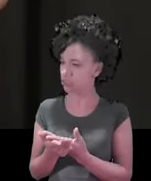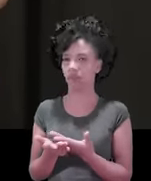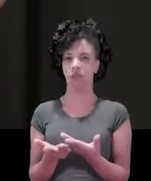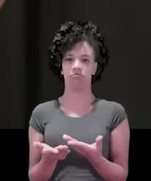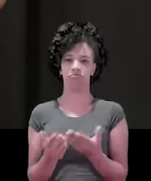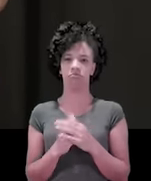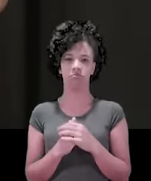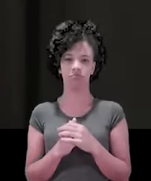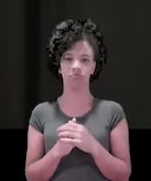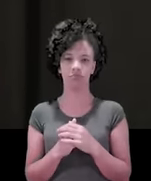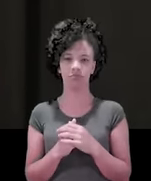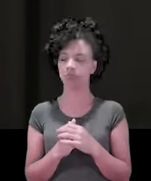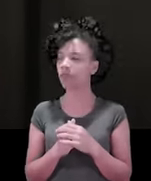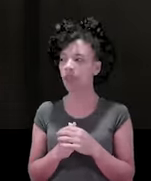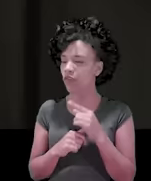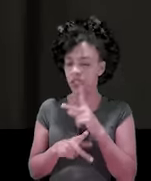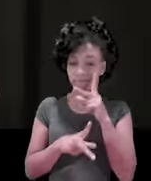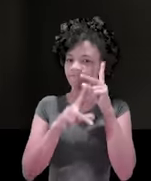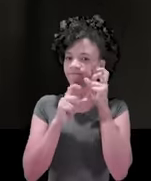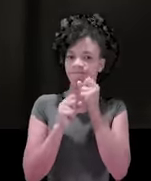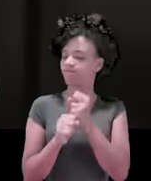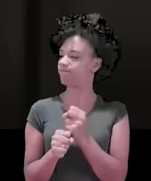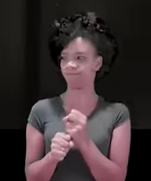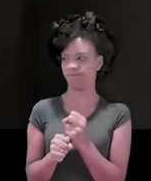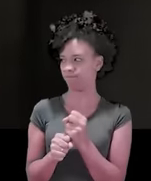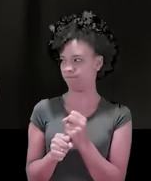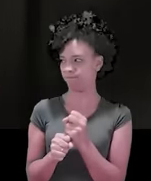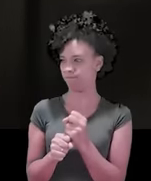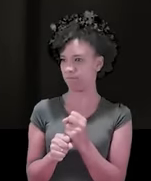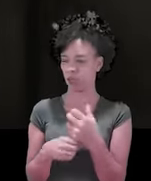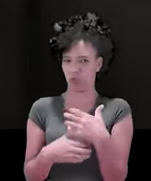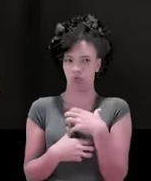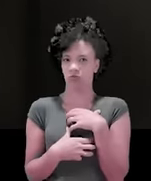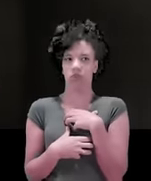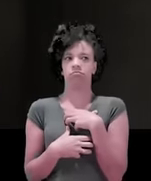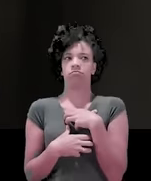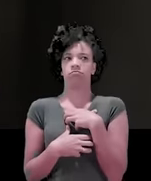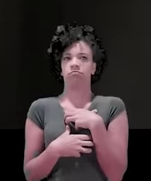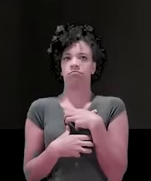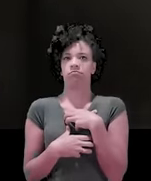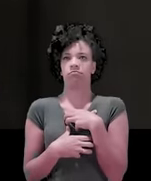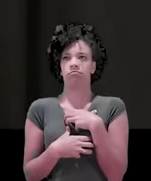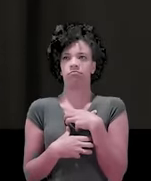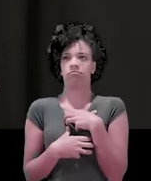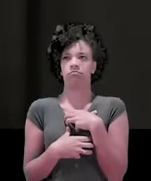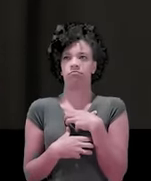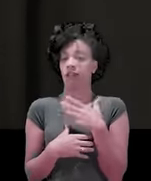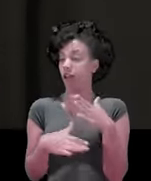o cara você se fortaleceu de um jeito que